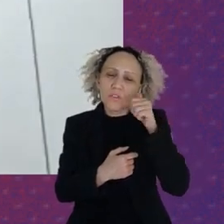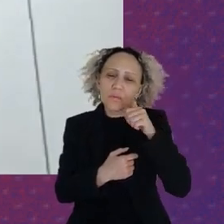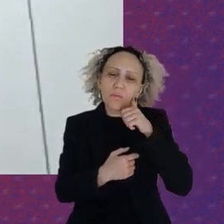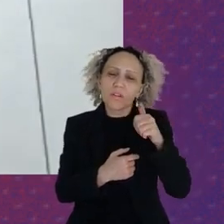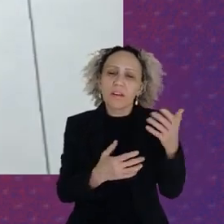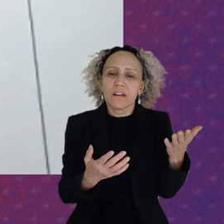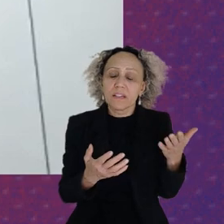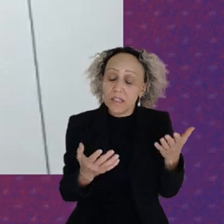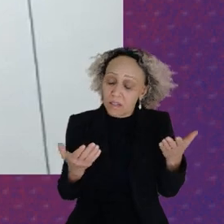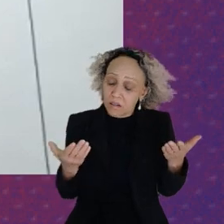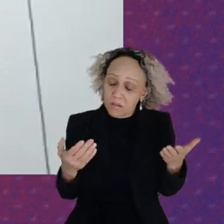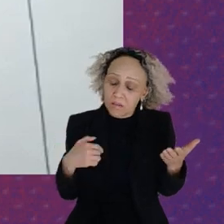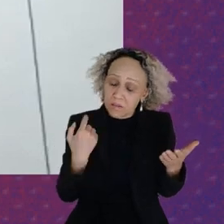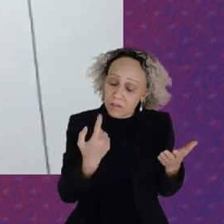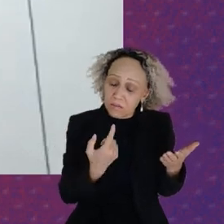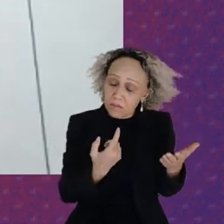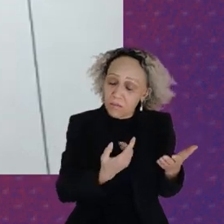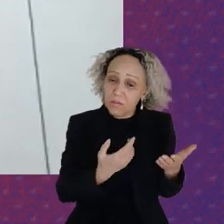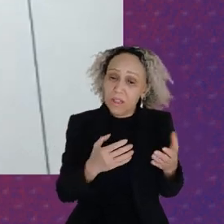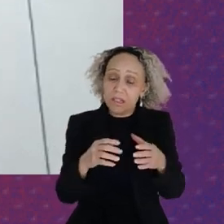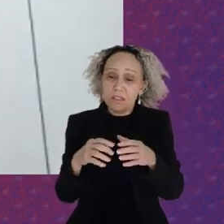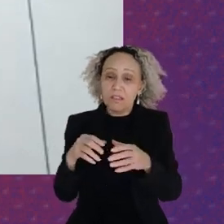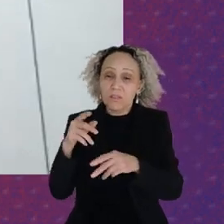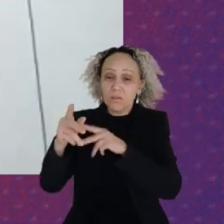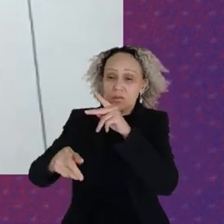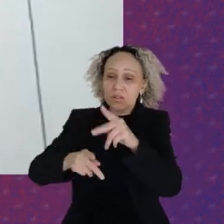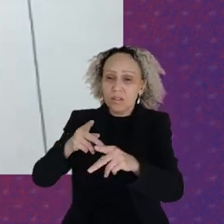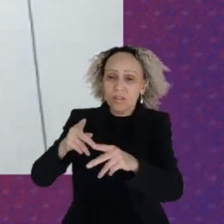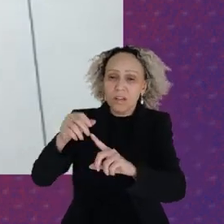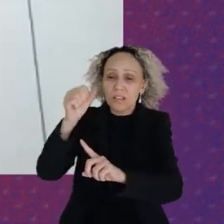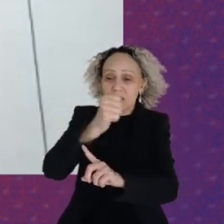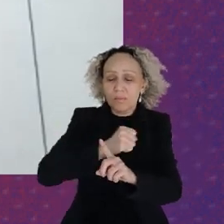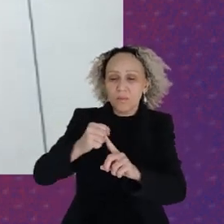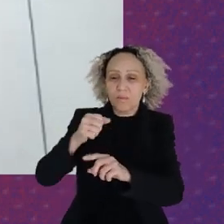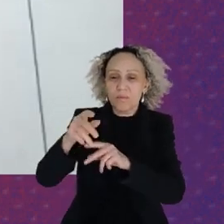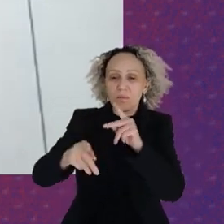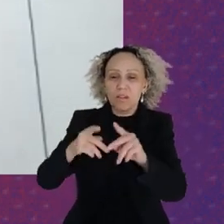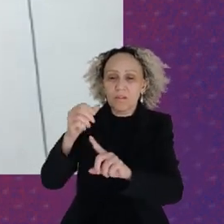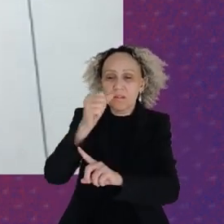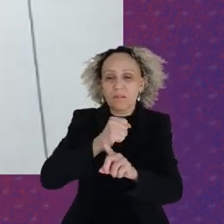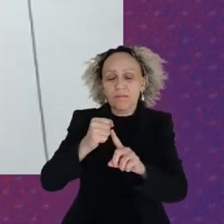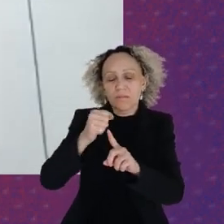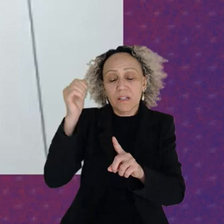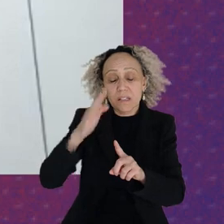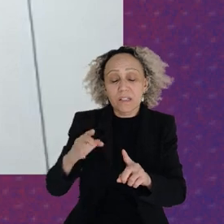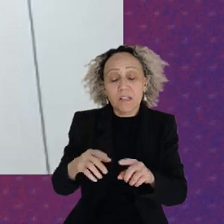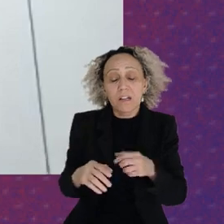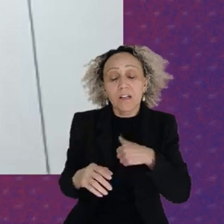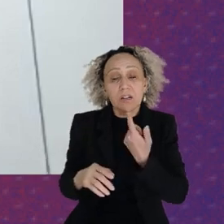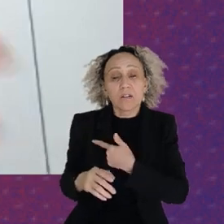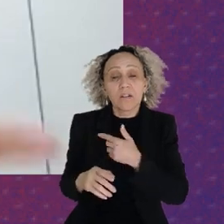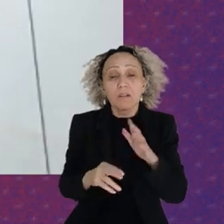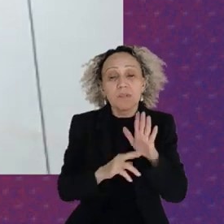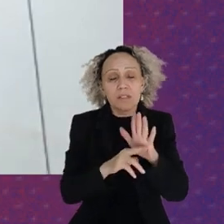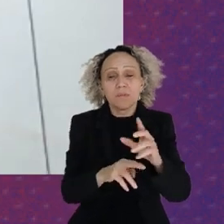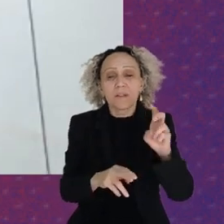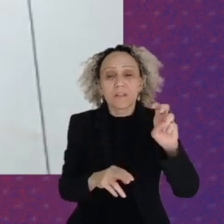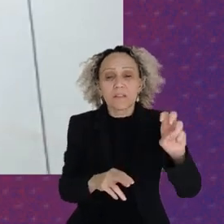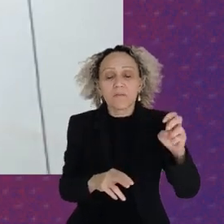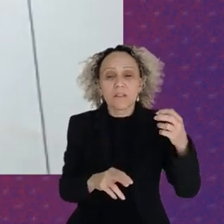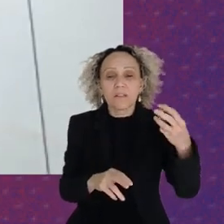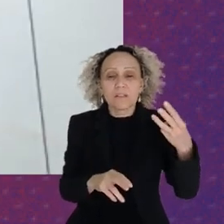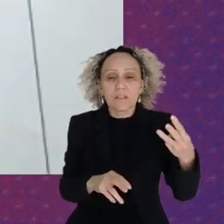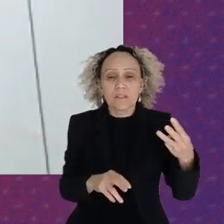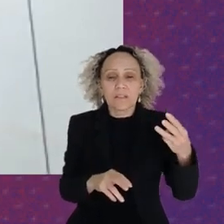e decisão mais efetiva, mais justa, e que seja definitivamente igualitária, que possa representar a